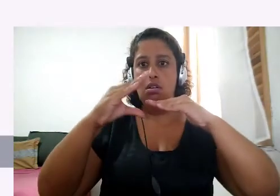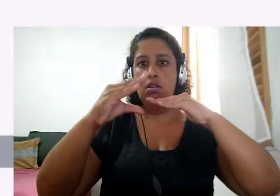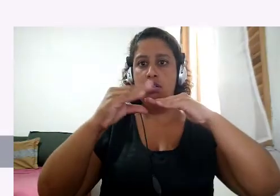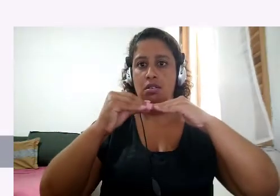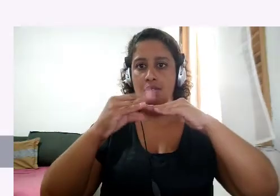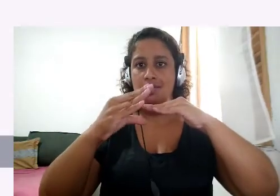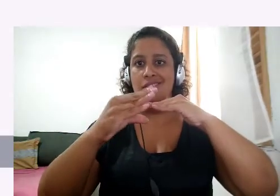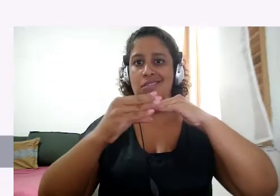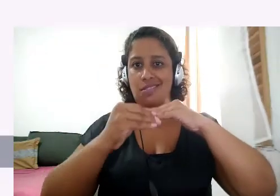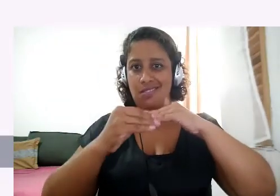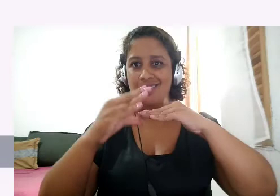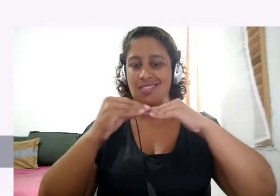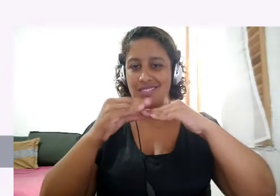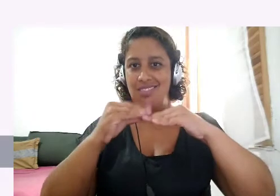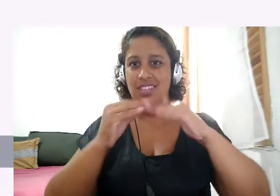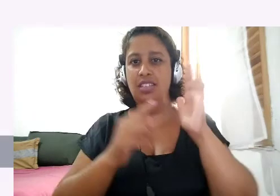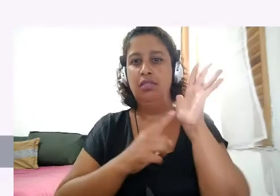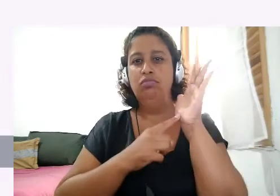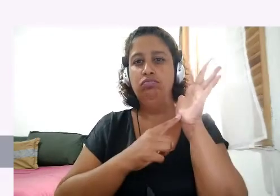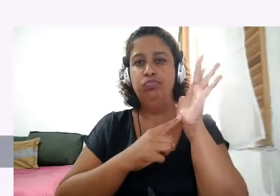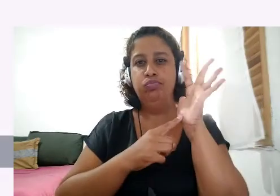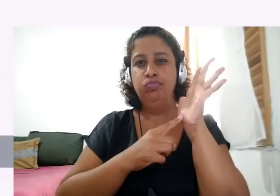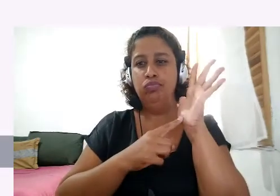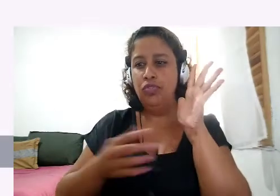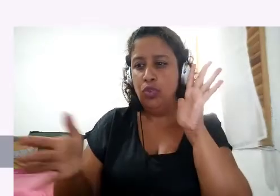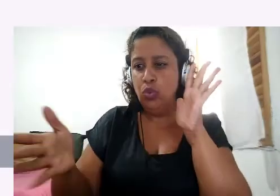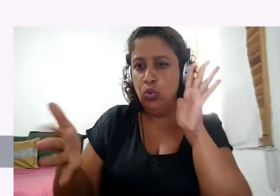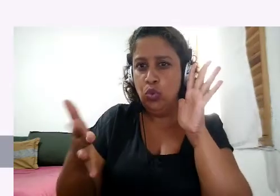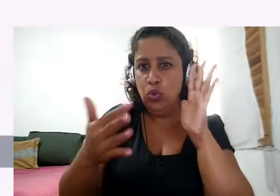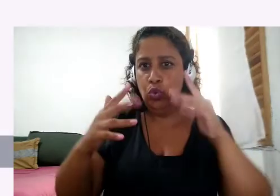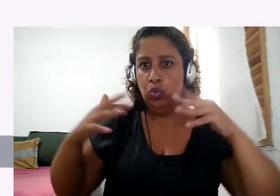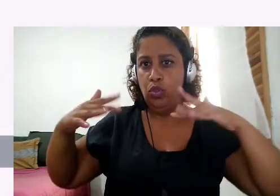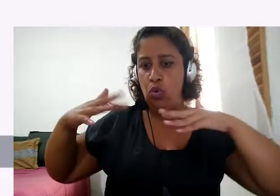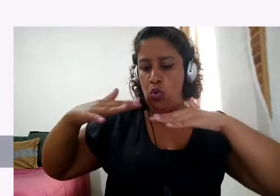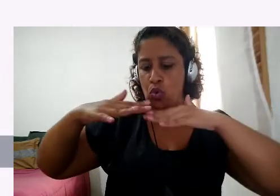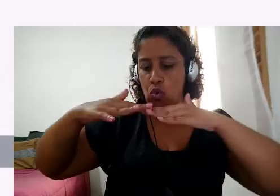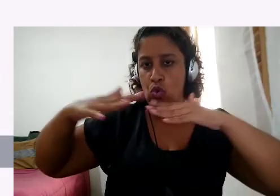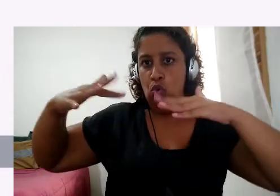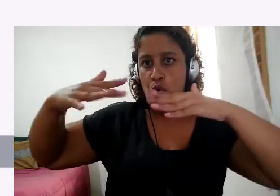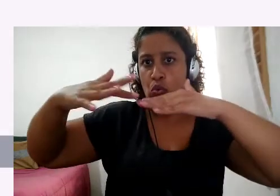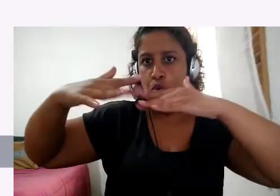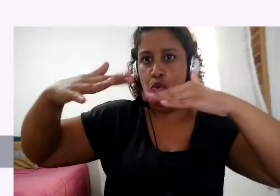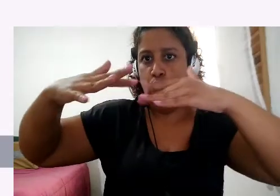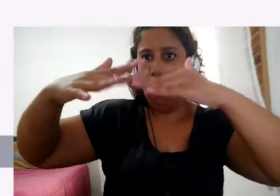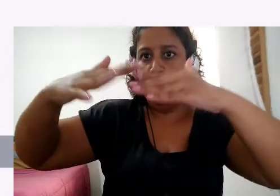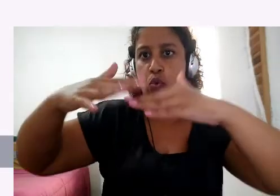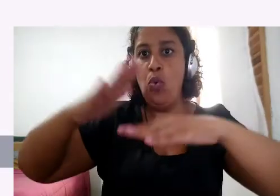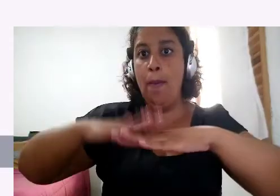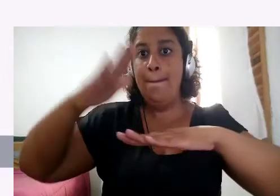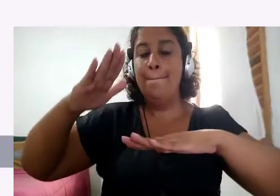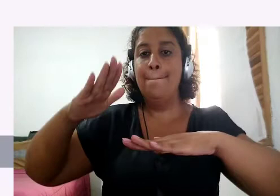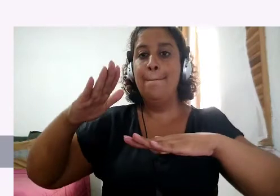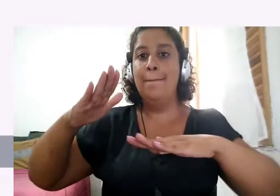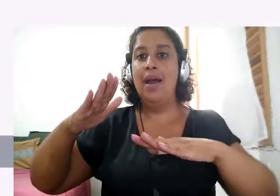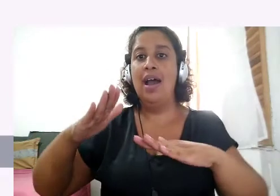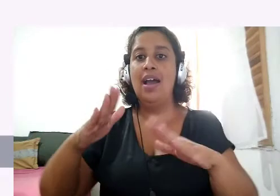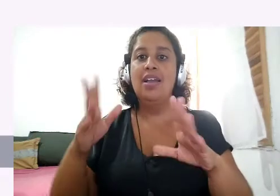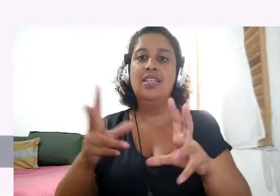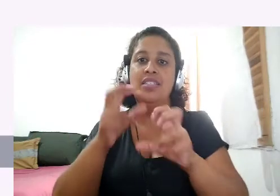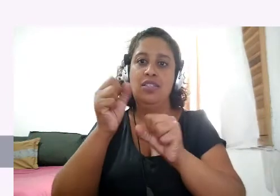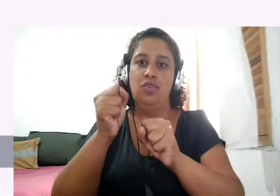pelo encefalograma é causada pelo fluxo de corrente devido à atividade somática, a atividade somada do